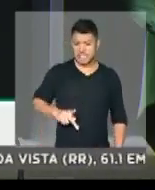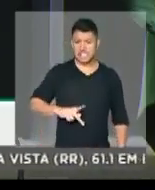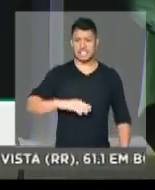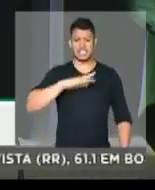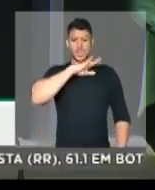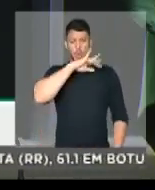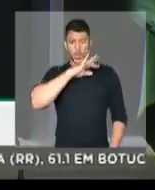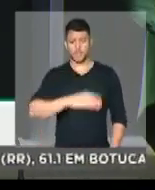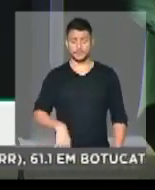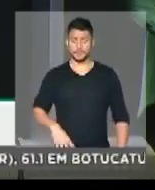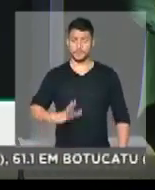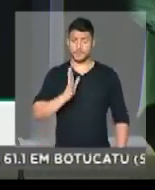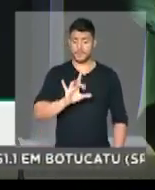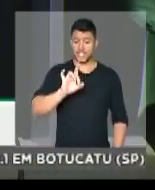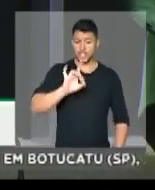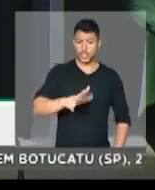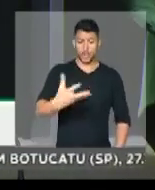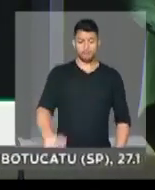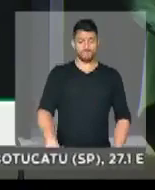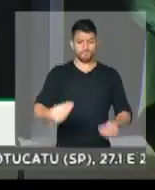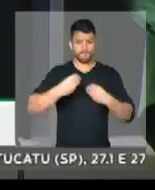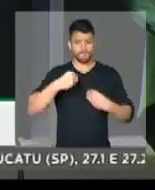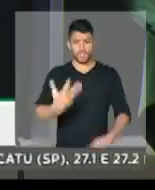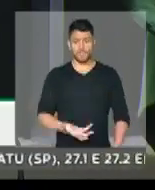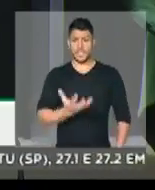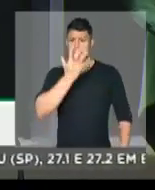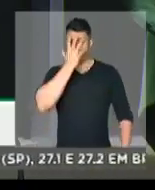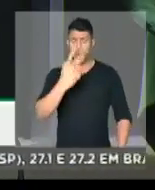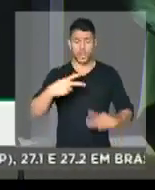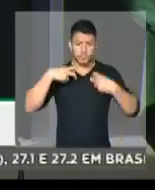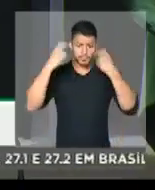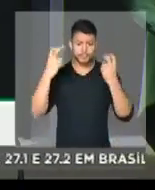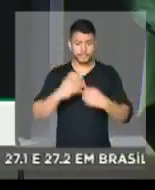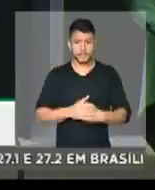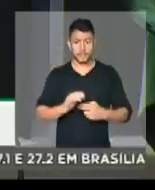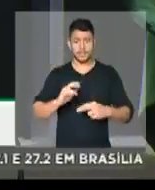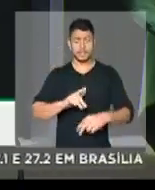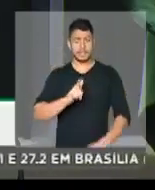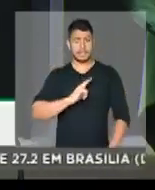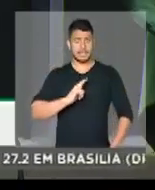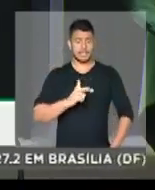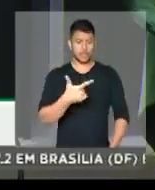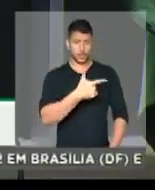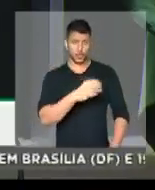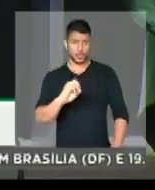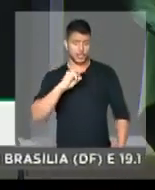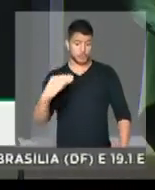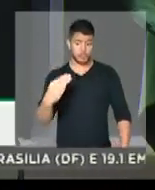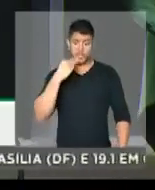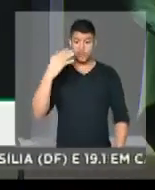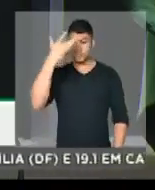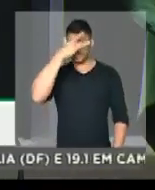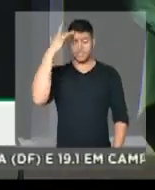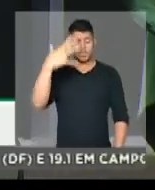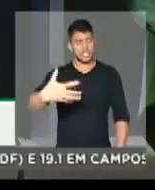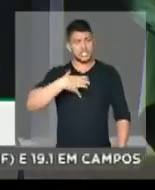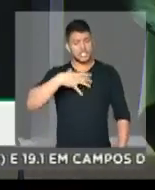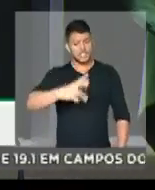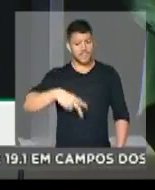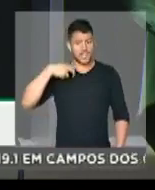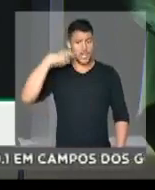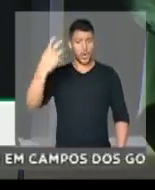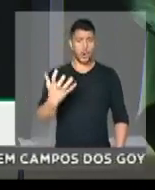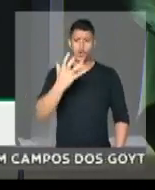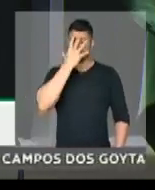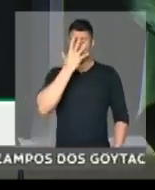tem envergonhado uma nação de mais de 200 milhões de brasileiros. Vamos seguir, Bolsonaro,